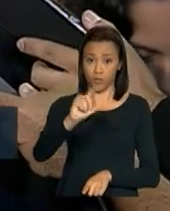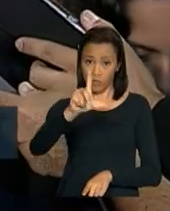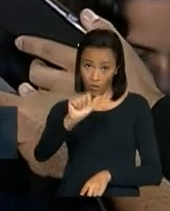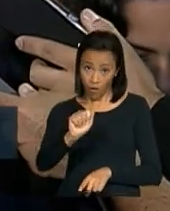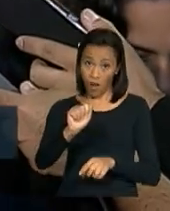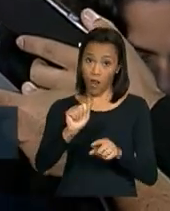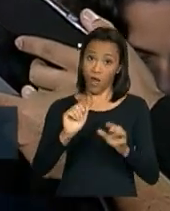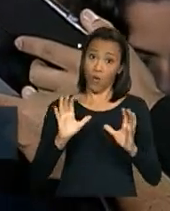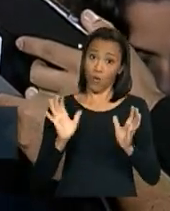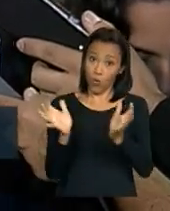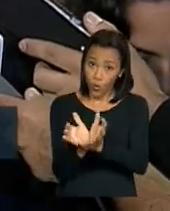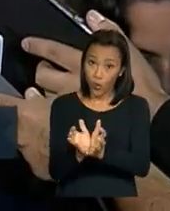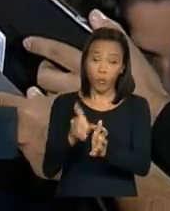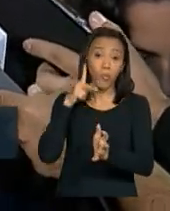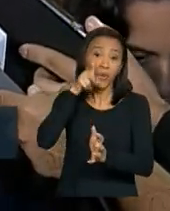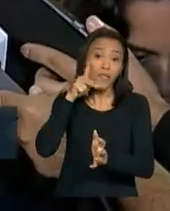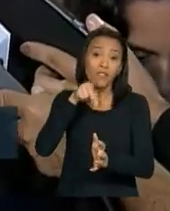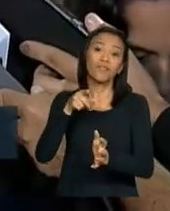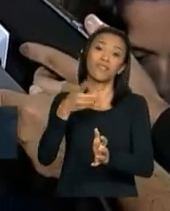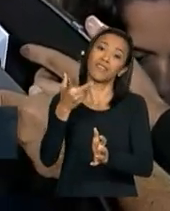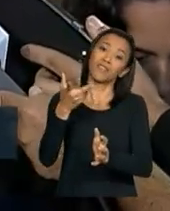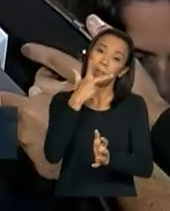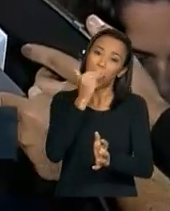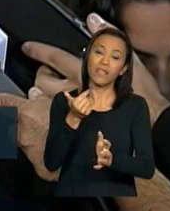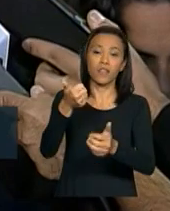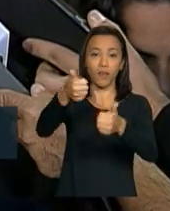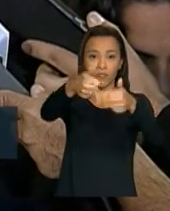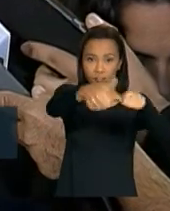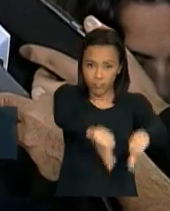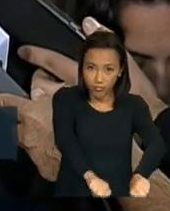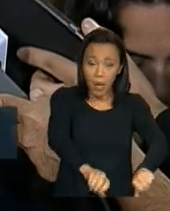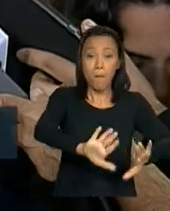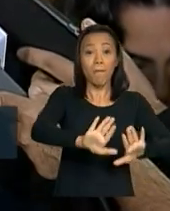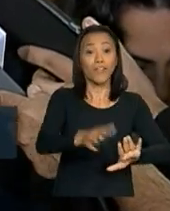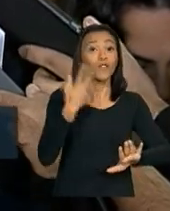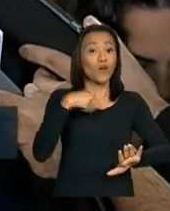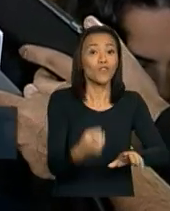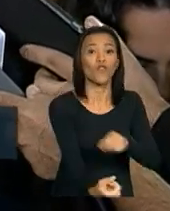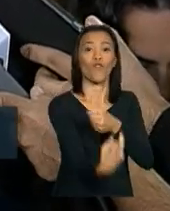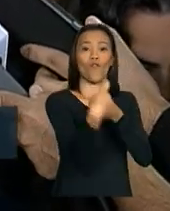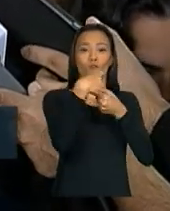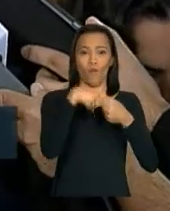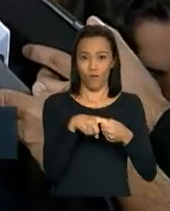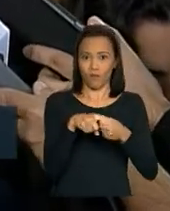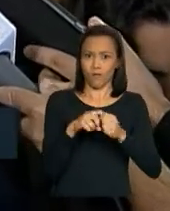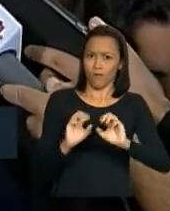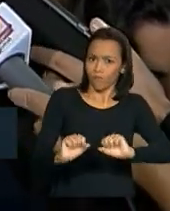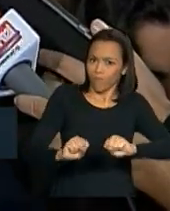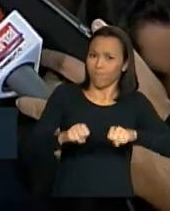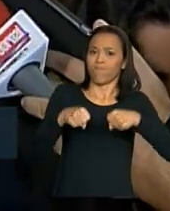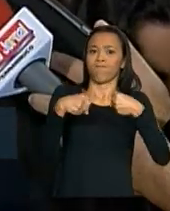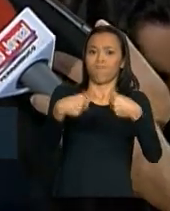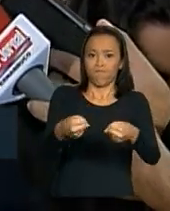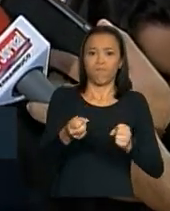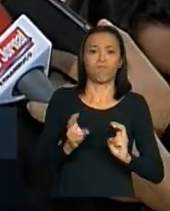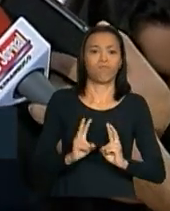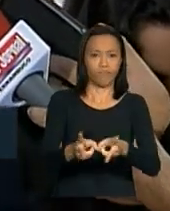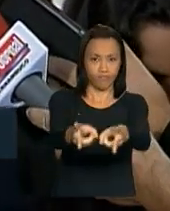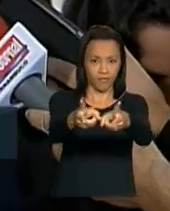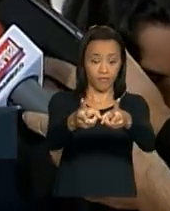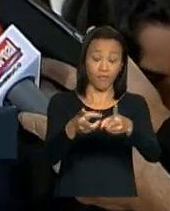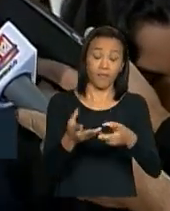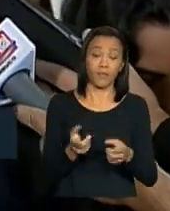seria enterrado junto com ele. E na realidade nós recuperamos, até porque não é que nós recuperamos, o trabalhismo é uma